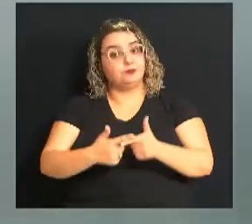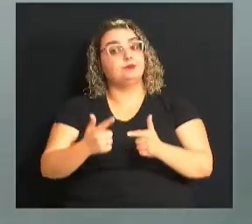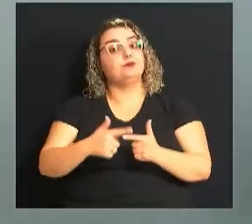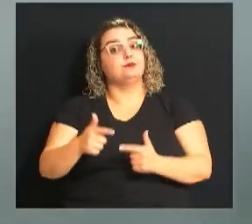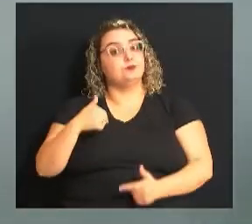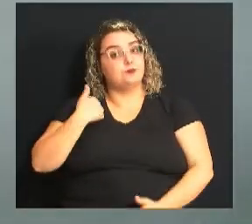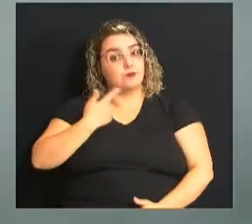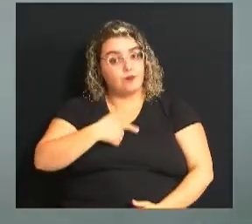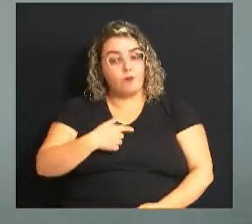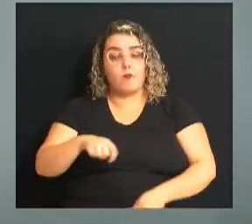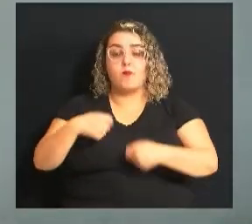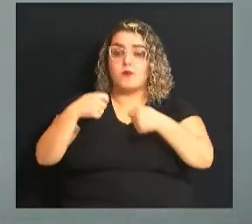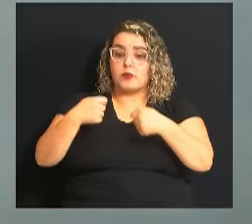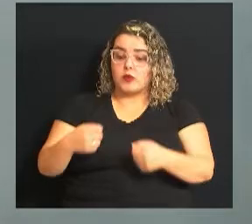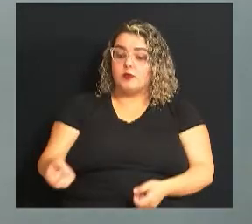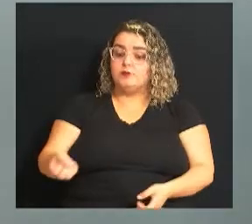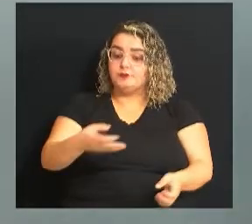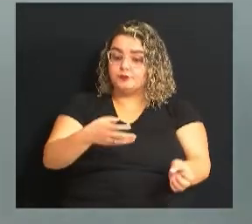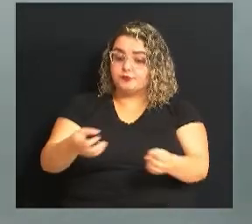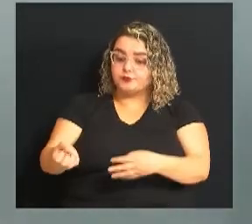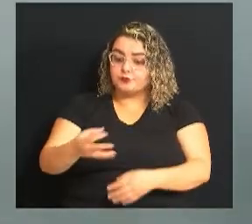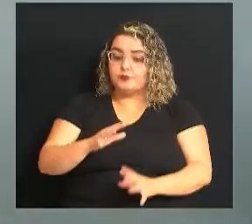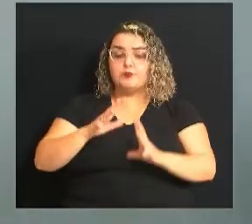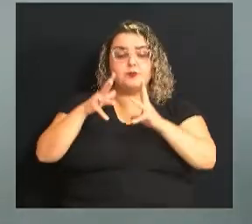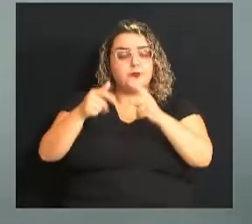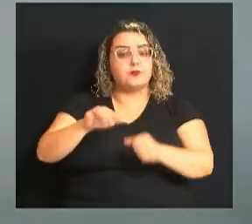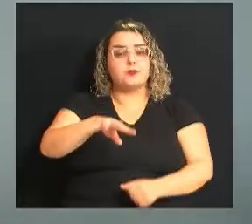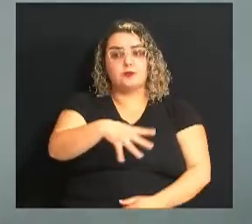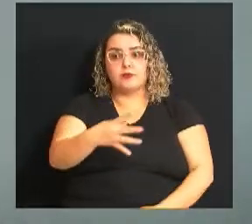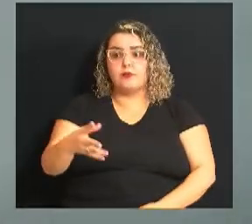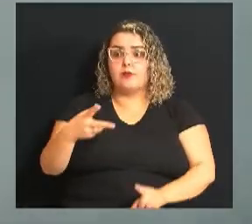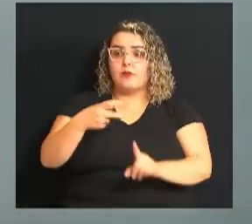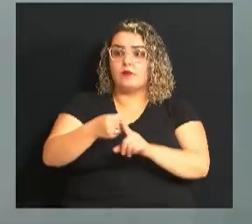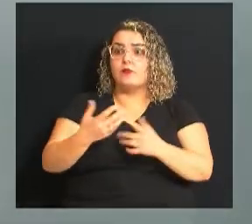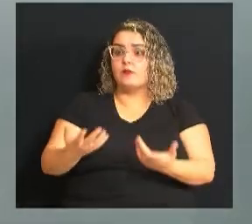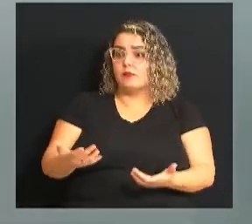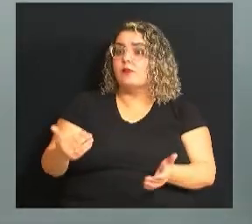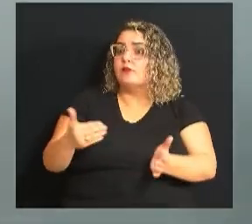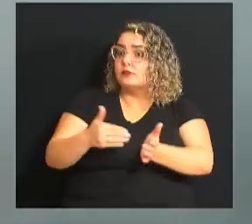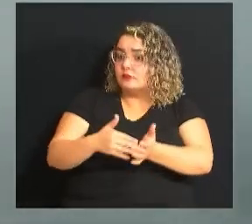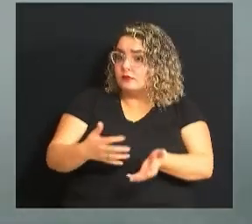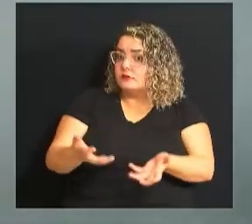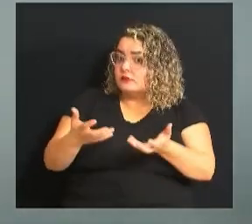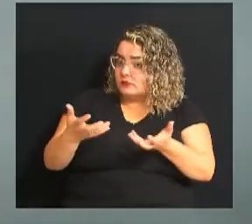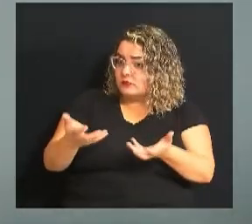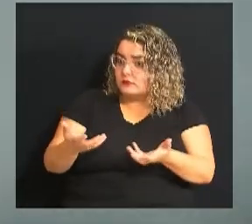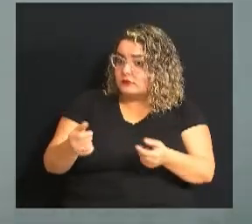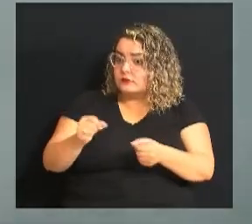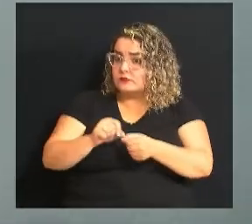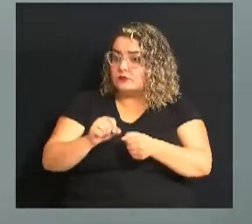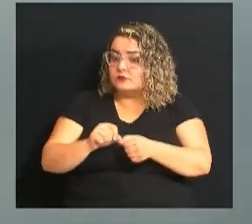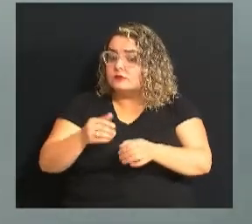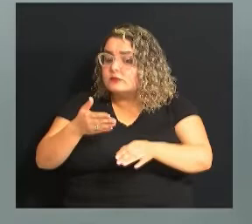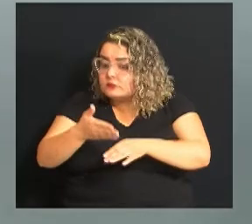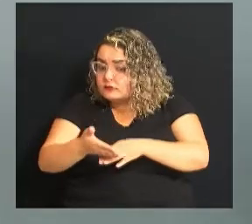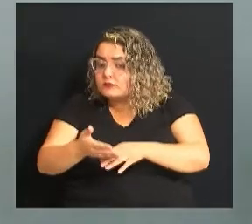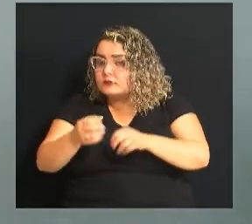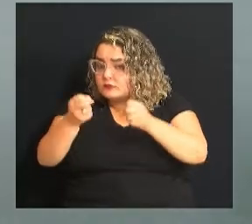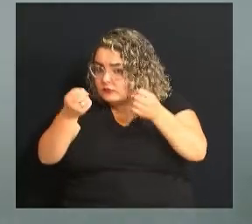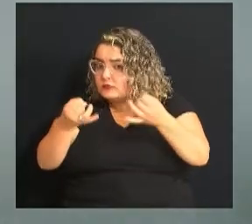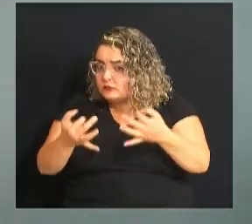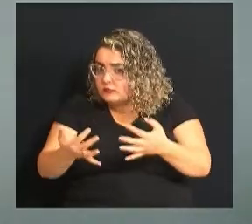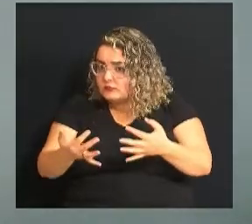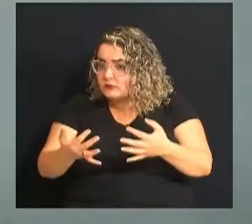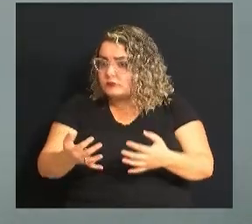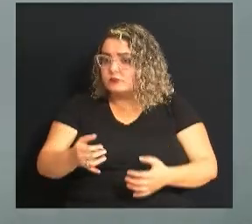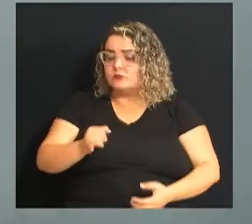precisa atualizar todo o calendário vacinal. E eu até gostaria de fazer uma parte para a gente entender. O